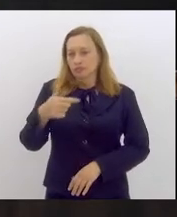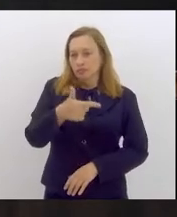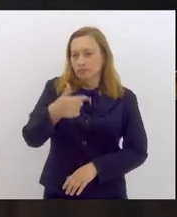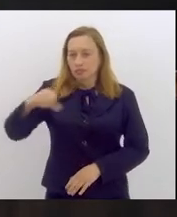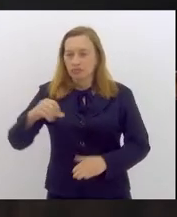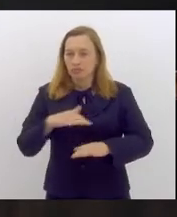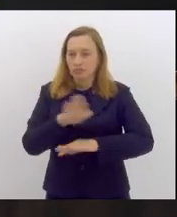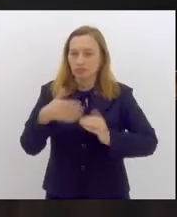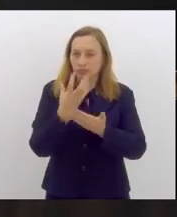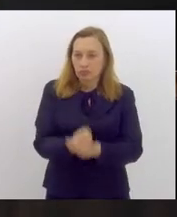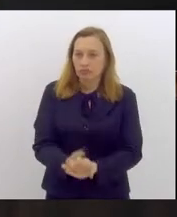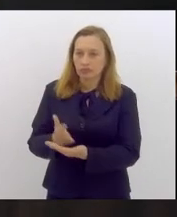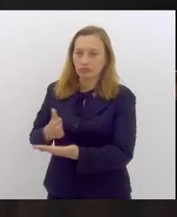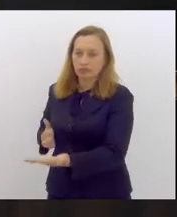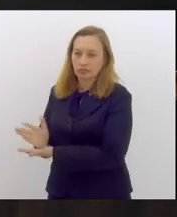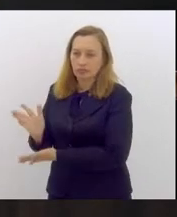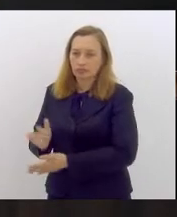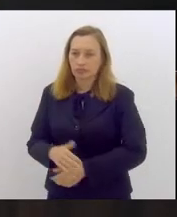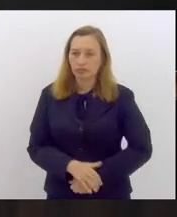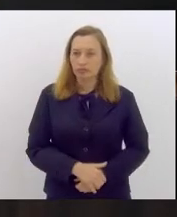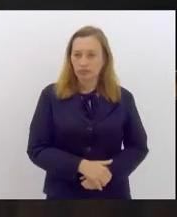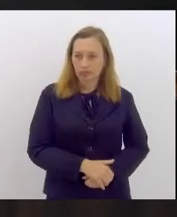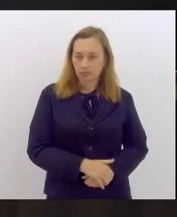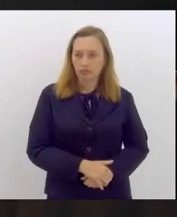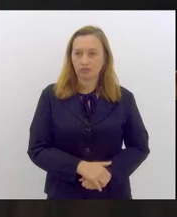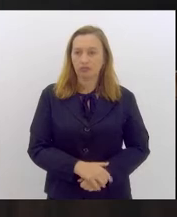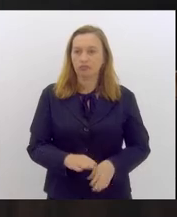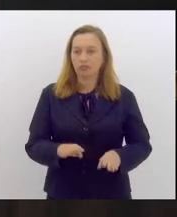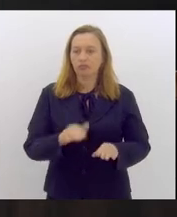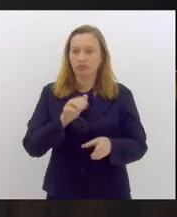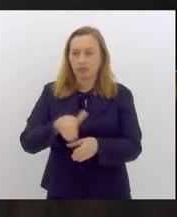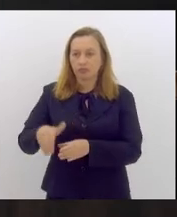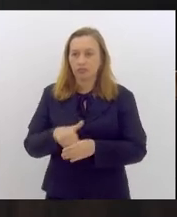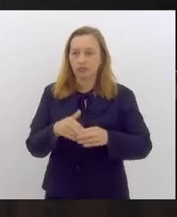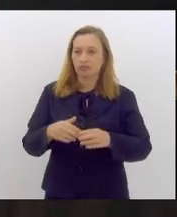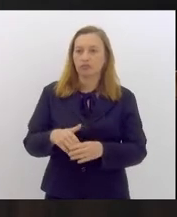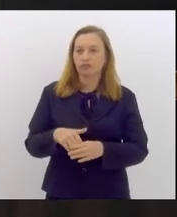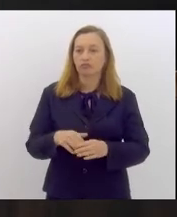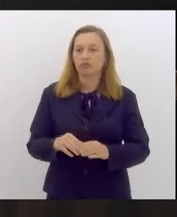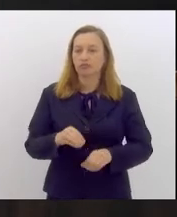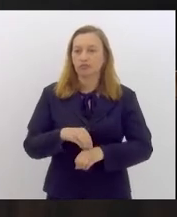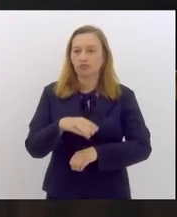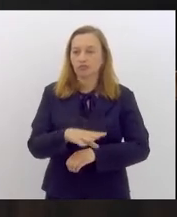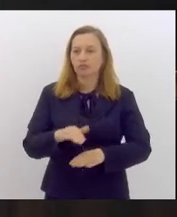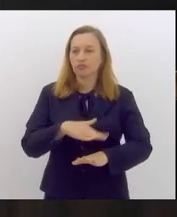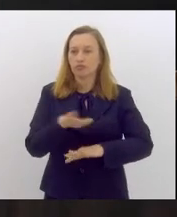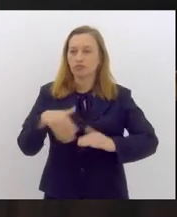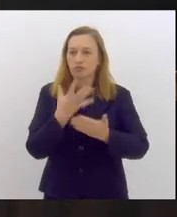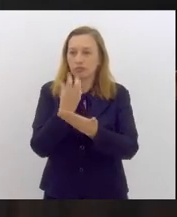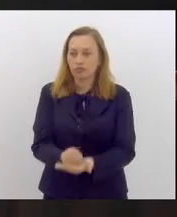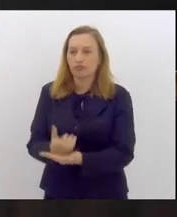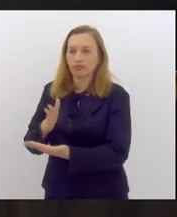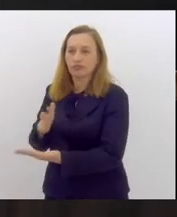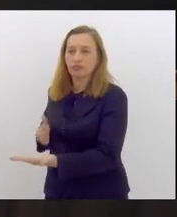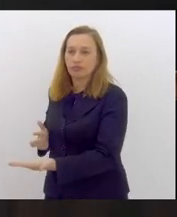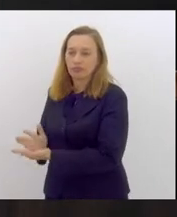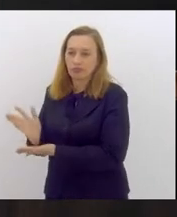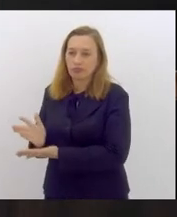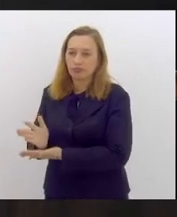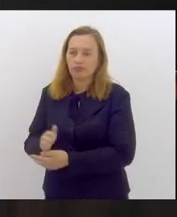52/2019. Senhores que aprovam, permaneçam como estão, aprovado. Em votação, a matéria é destacada. Senhores que aprovam, permaneçam como